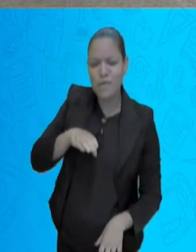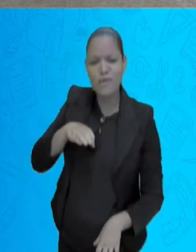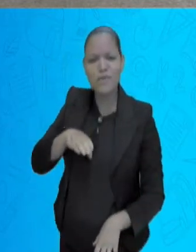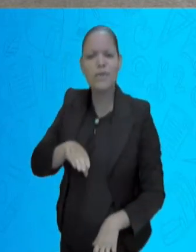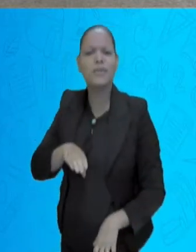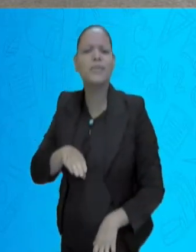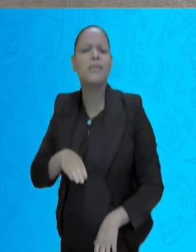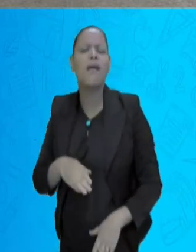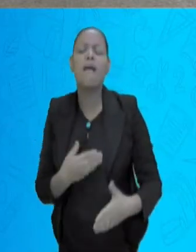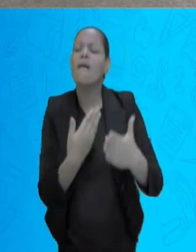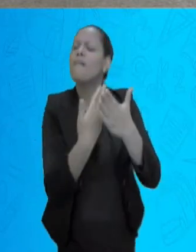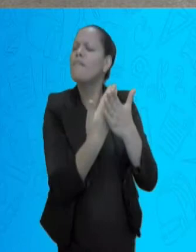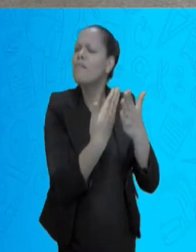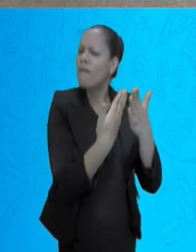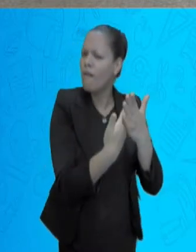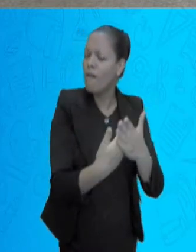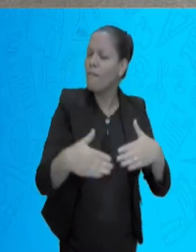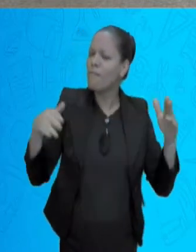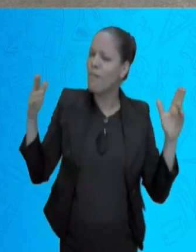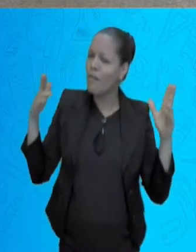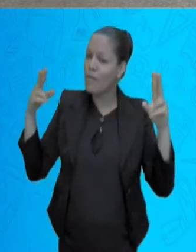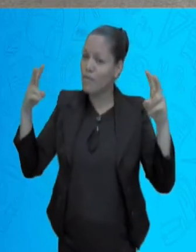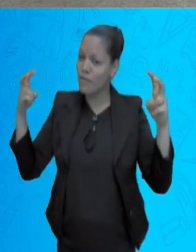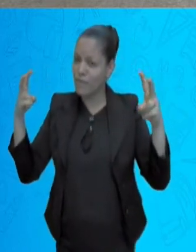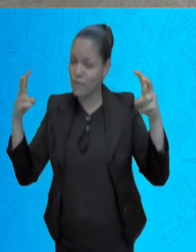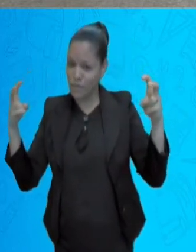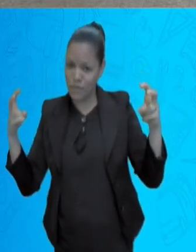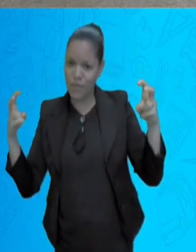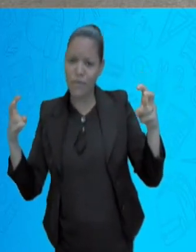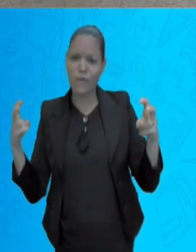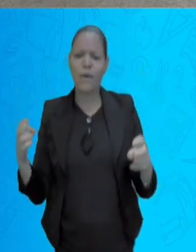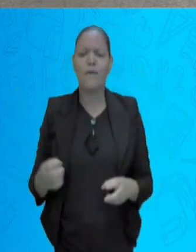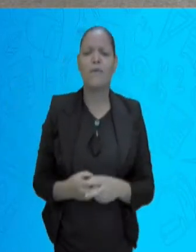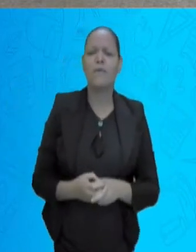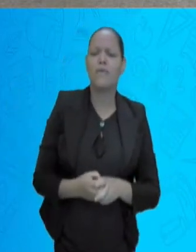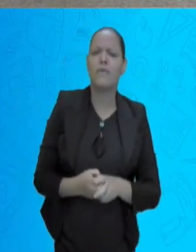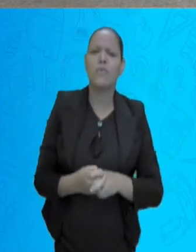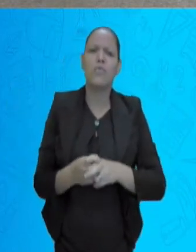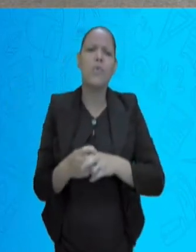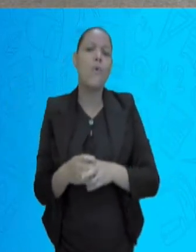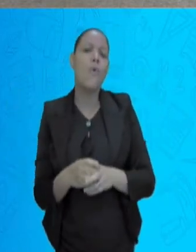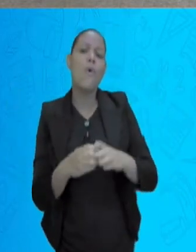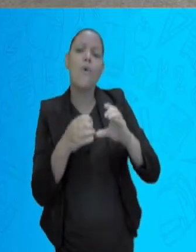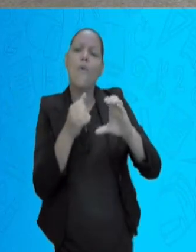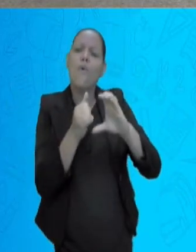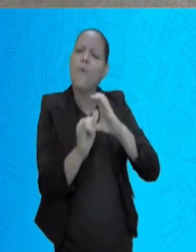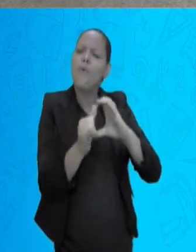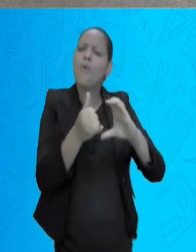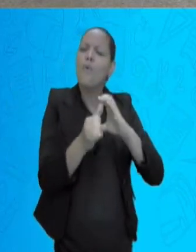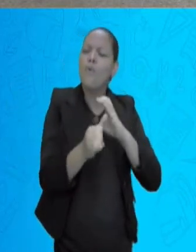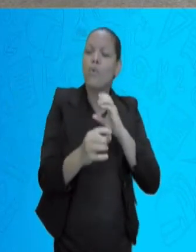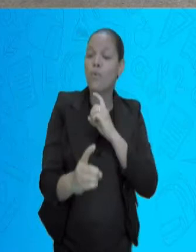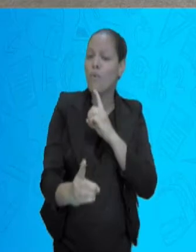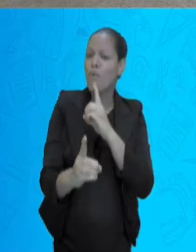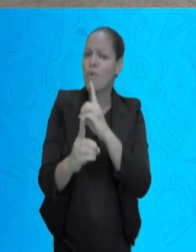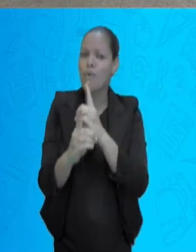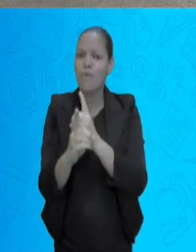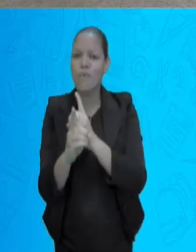de hoje, nós vamos trabalhar conto, encontro vocálico, ditongo e hiato.